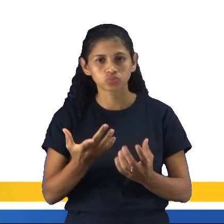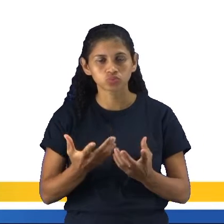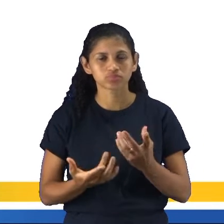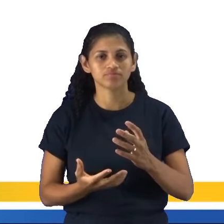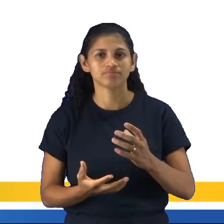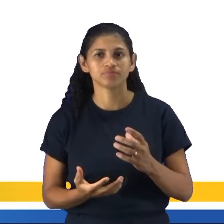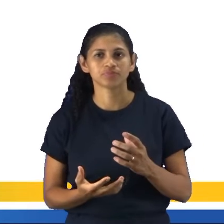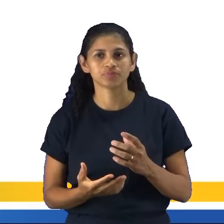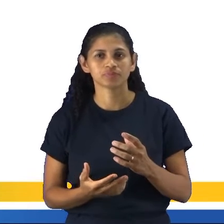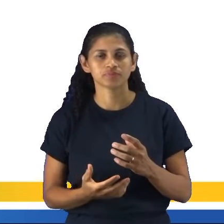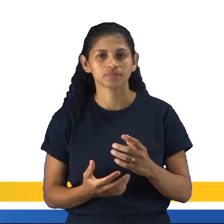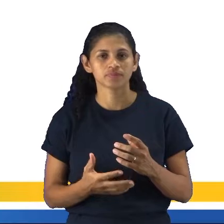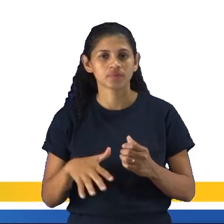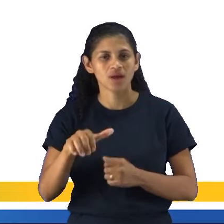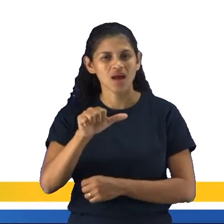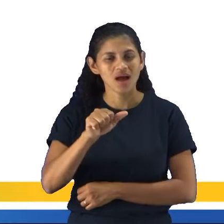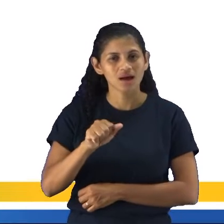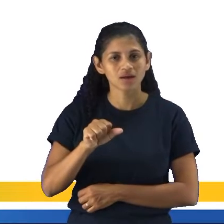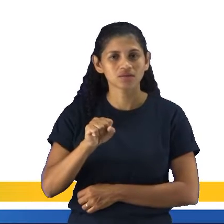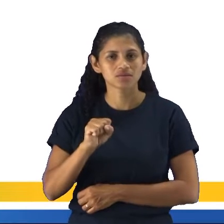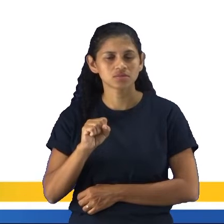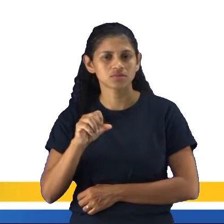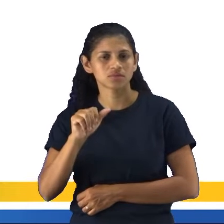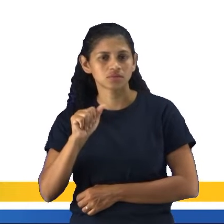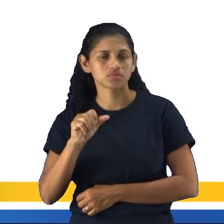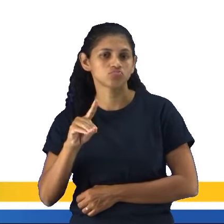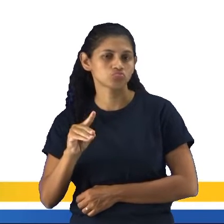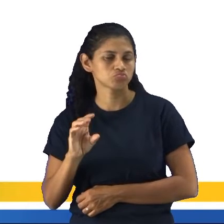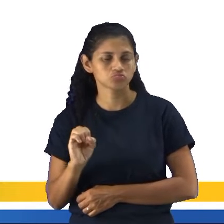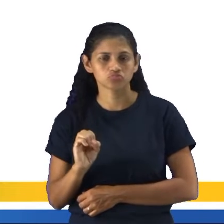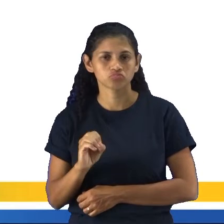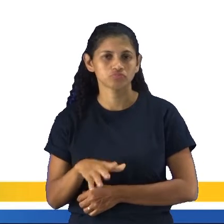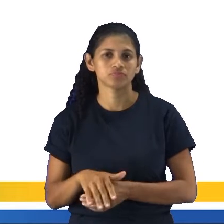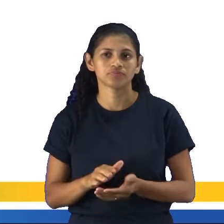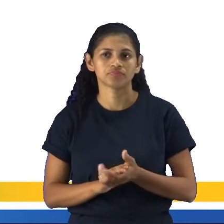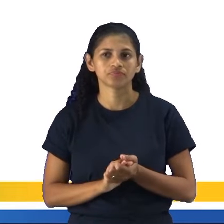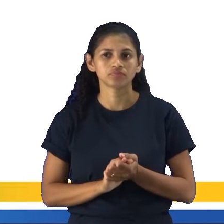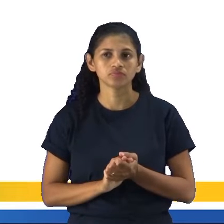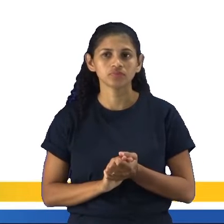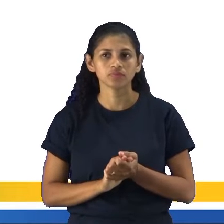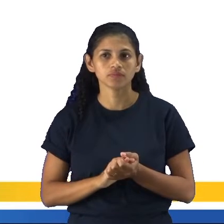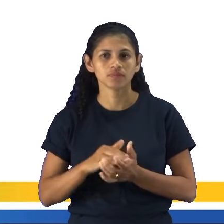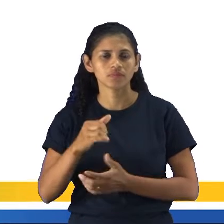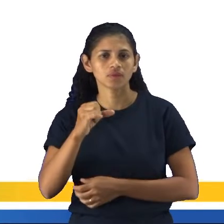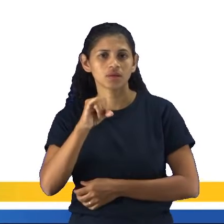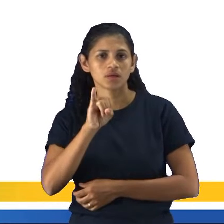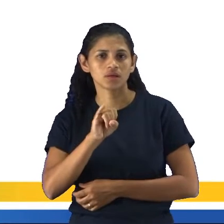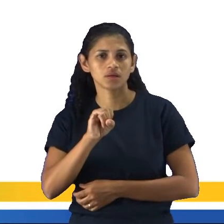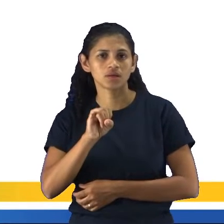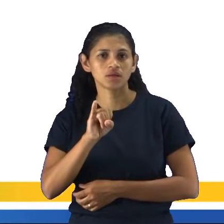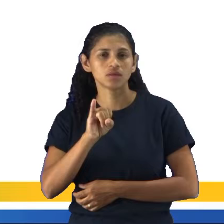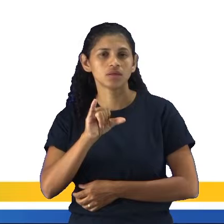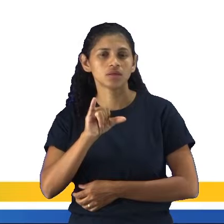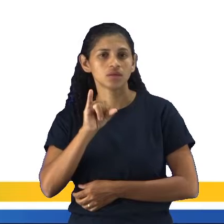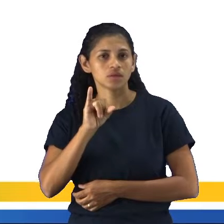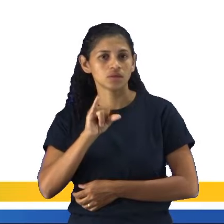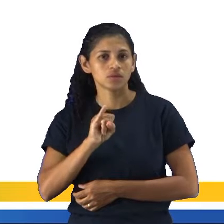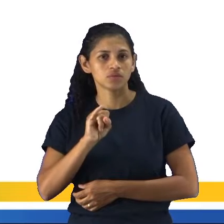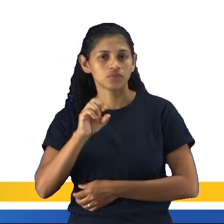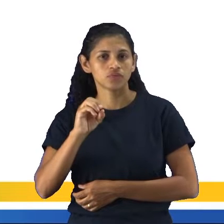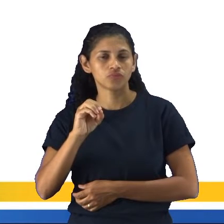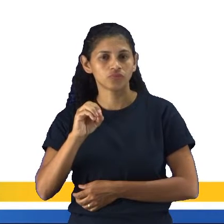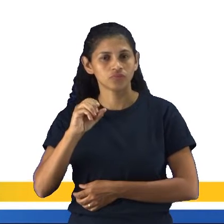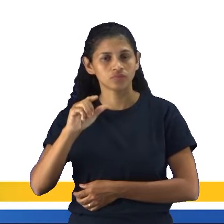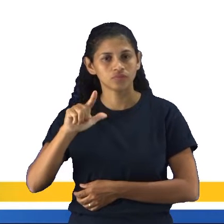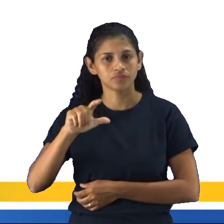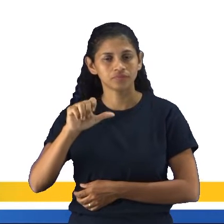Então, as panelas, elas são condutores. O isolante, quais são os isolantes? Nós temos aí, né,